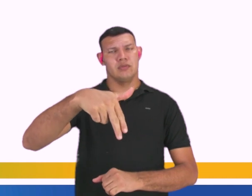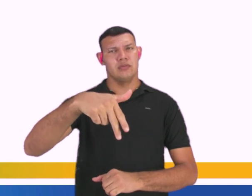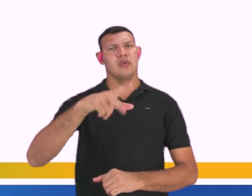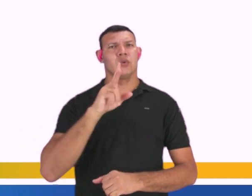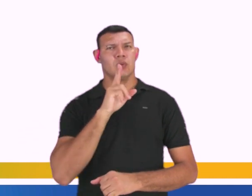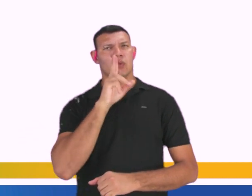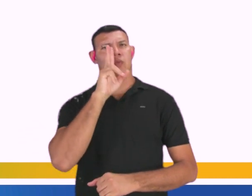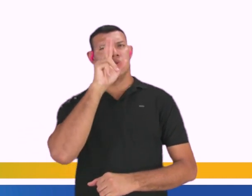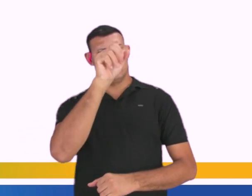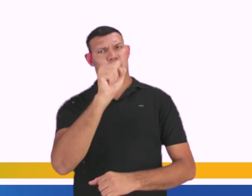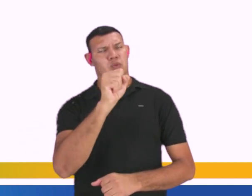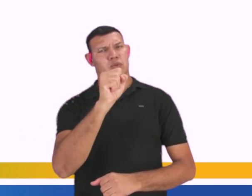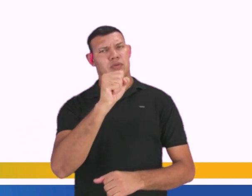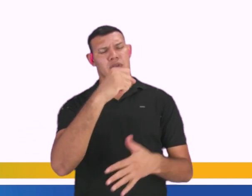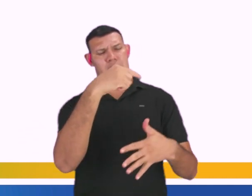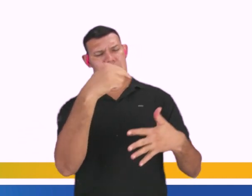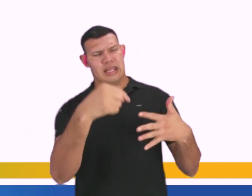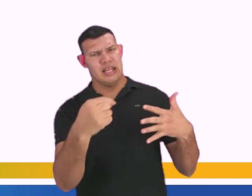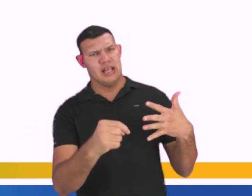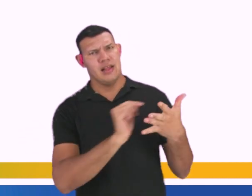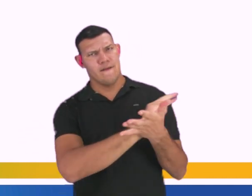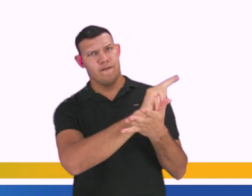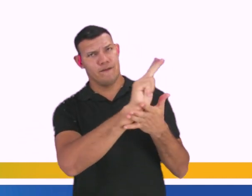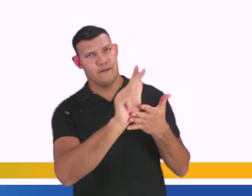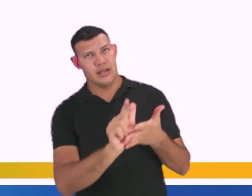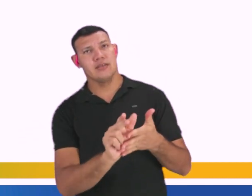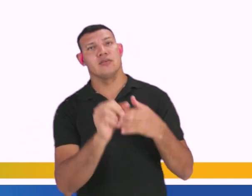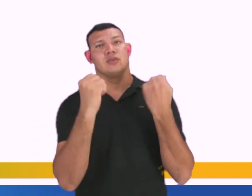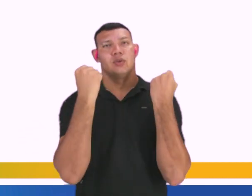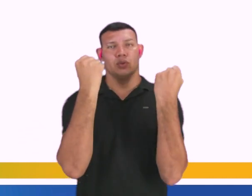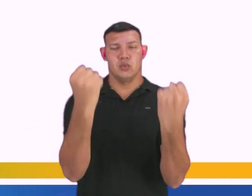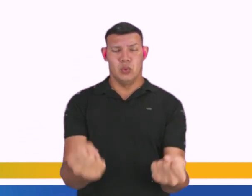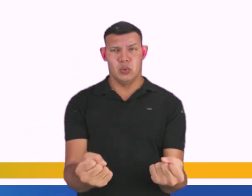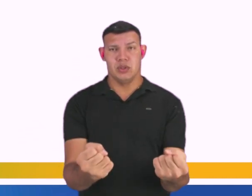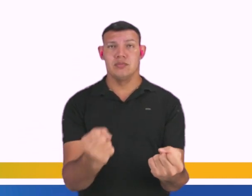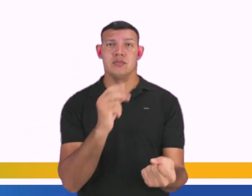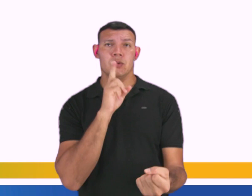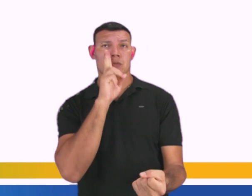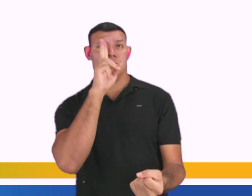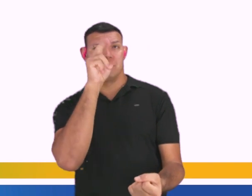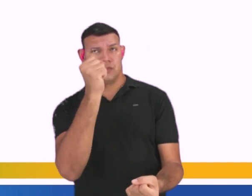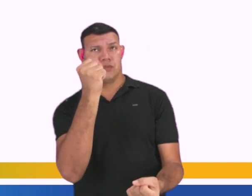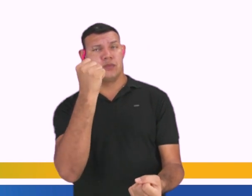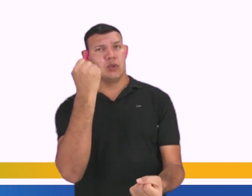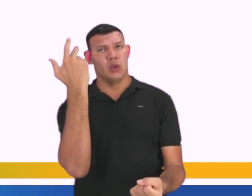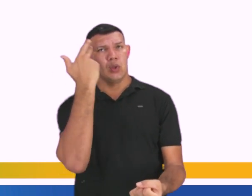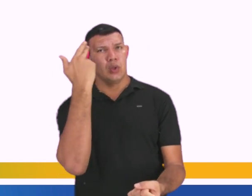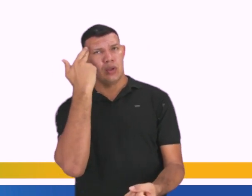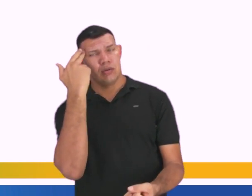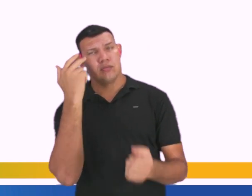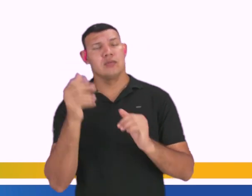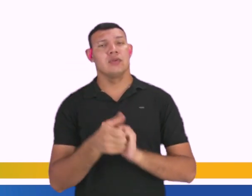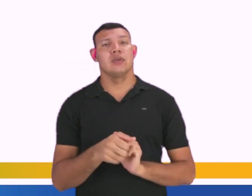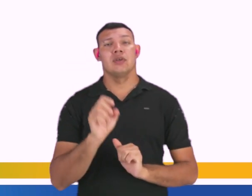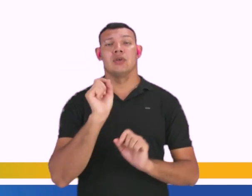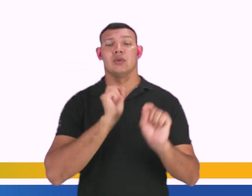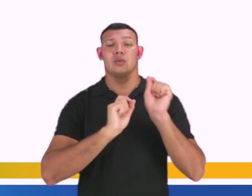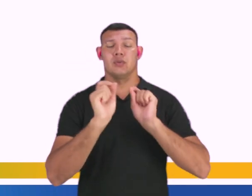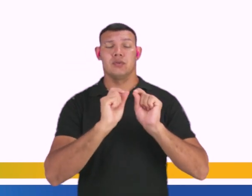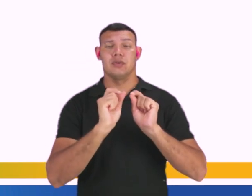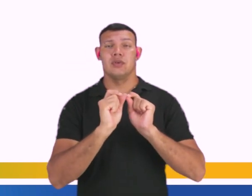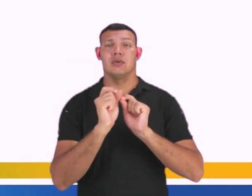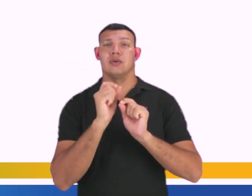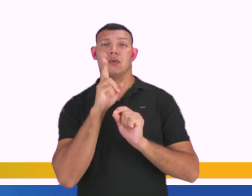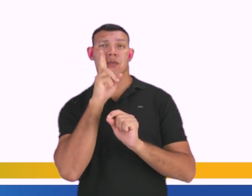Nesse caso aí nós temos força-peso, força normal e a força de atrito. Existem várias outras forças que podem estar atuando sobre ele. Eu